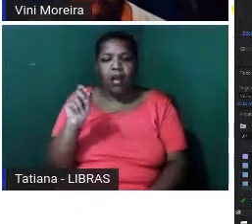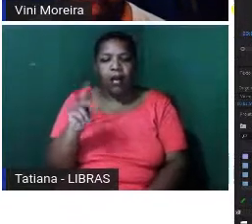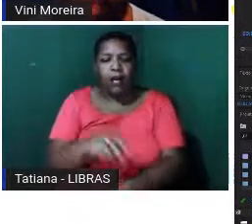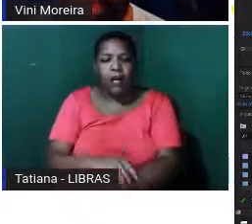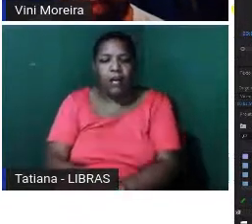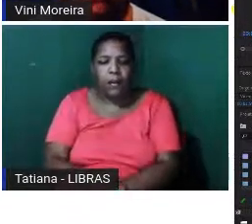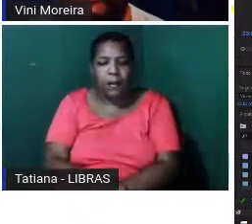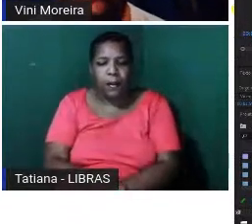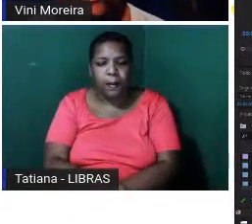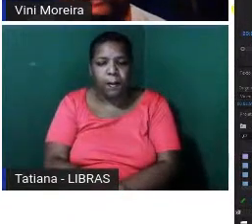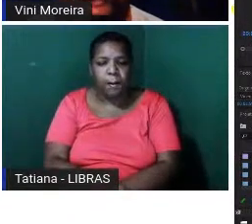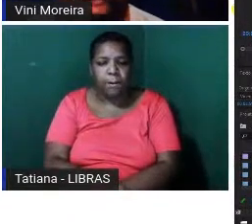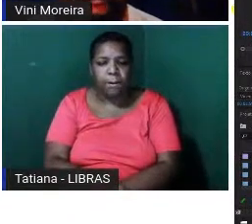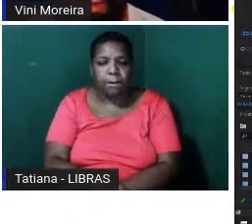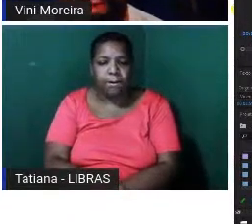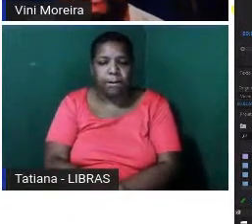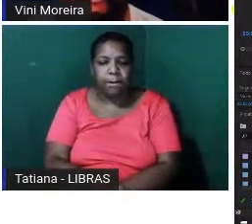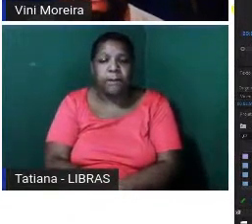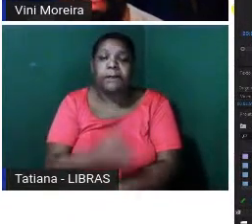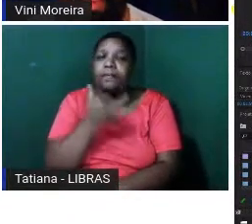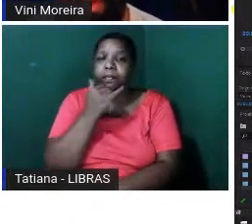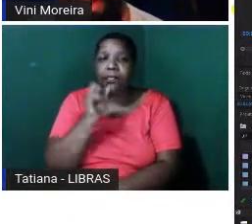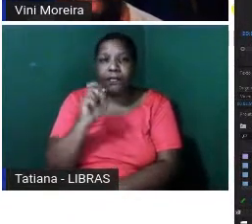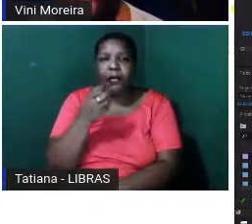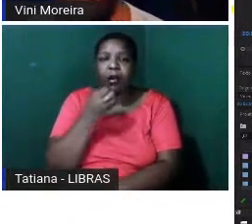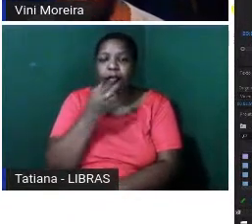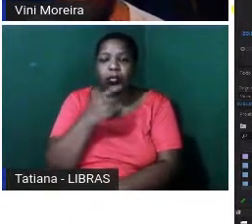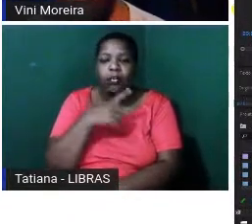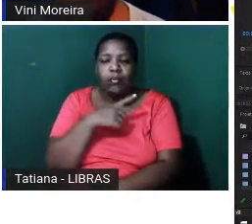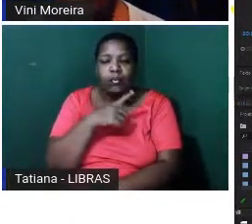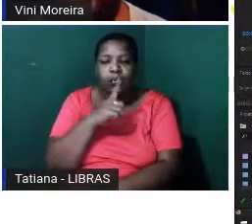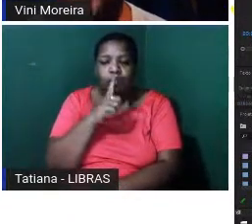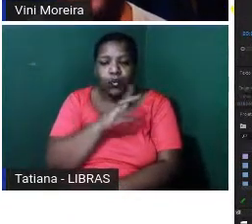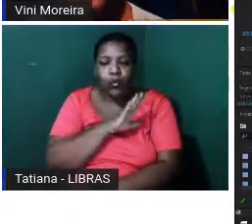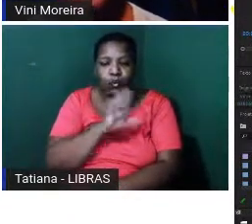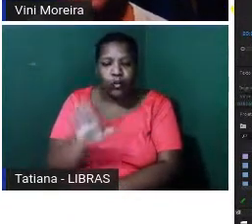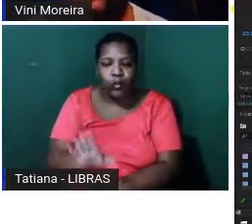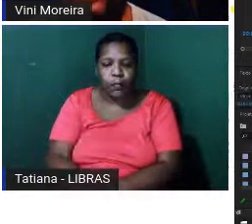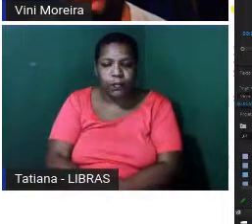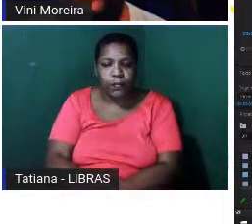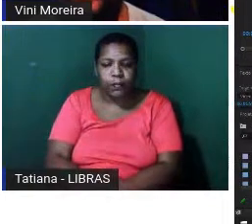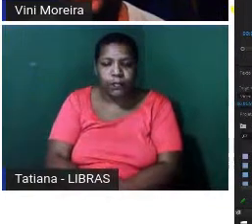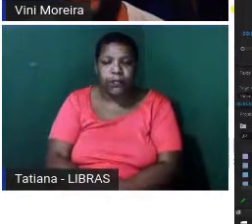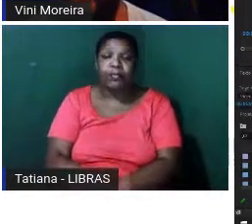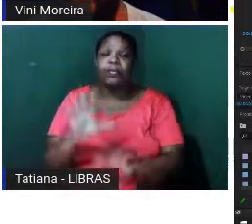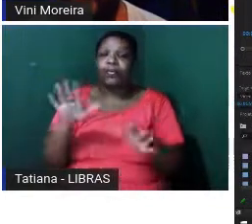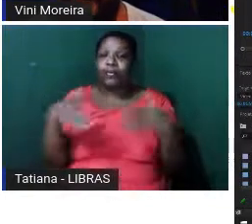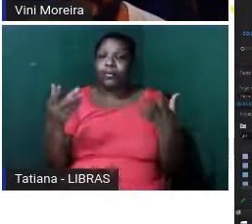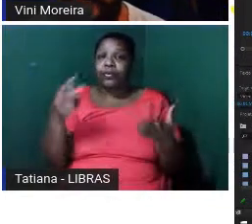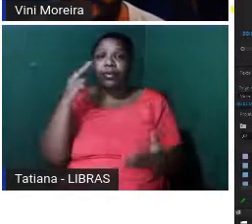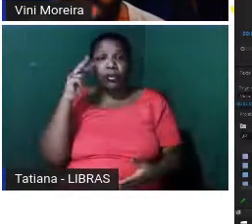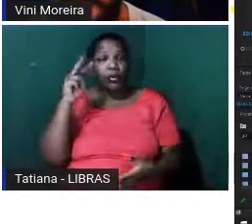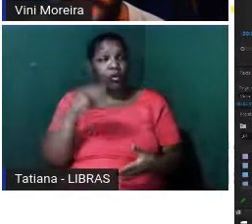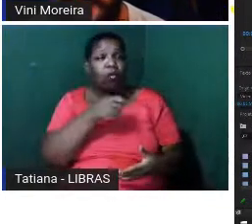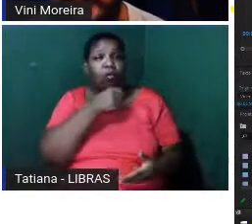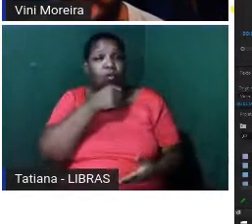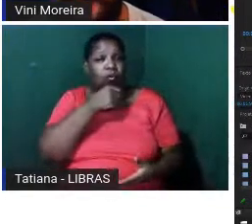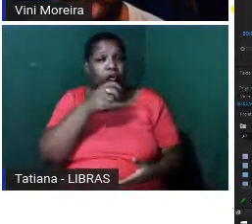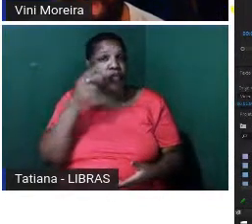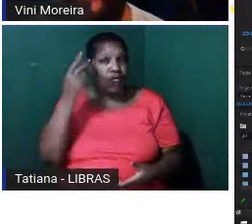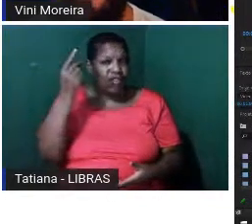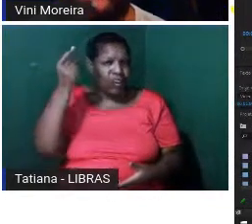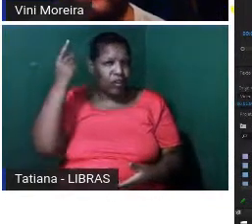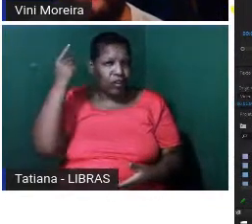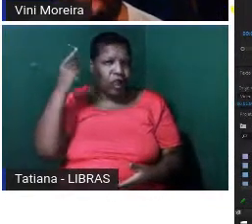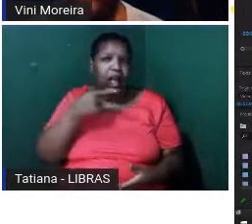favor é que bom que eu já deixo tudo no mundo aqui é o que a gente tá vendo é um vídeo antigo do Felipe